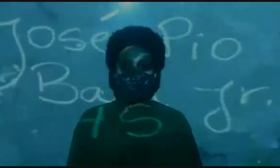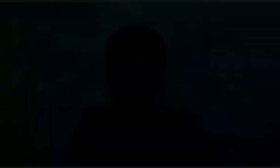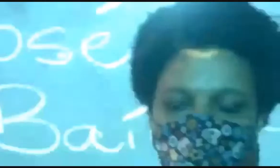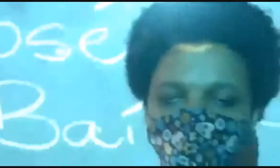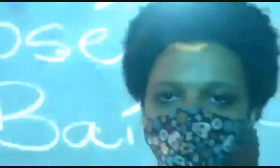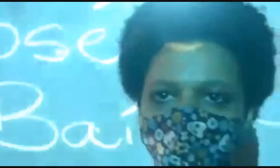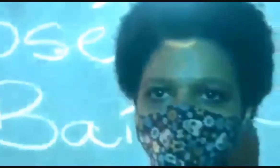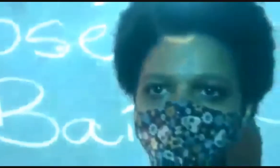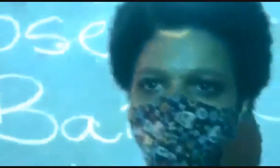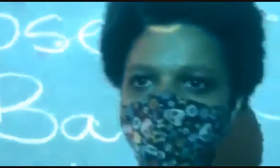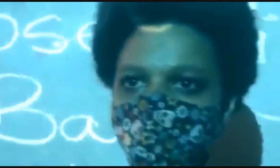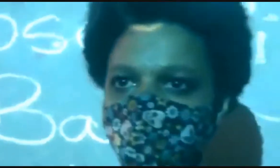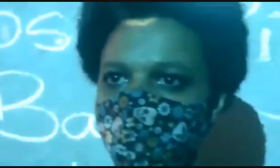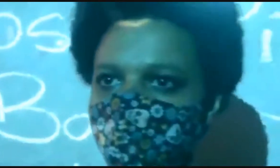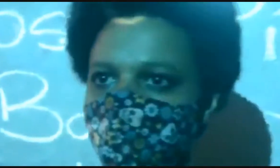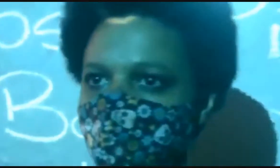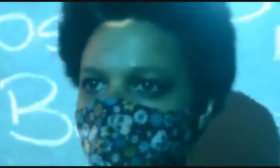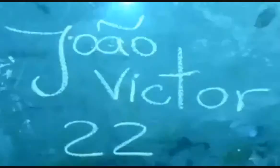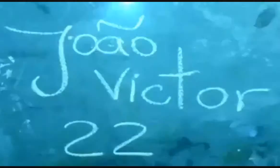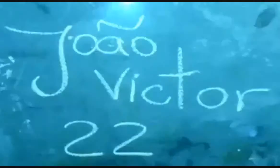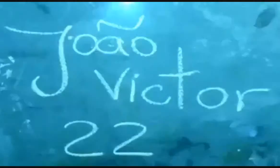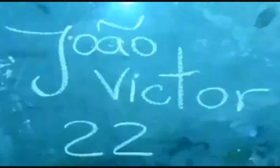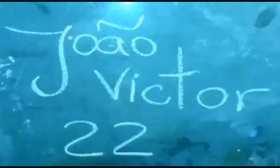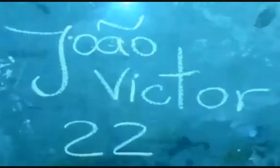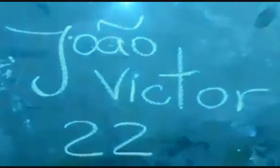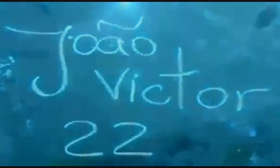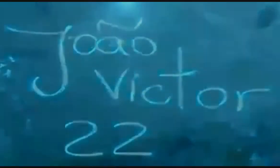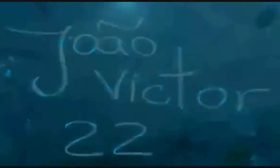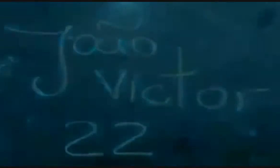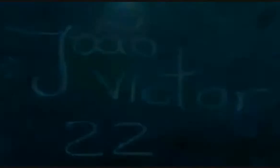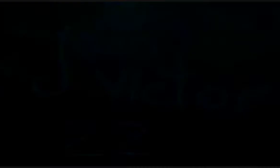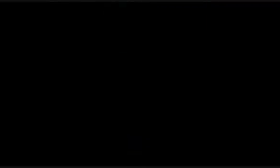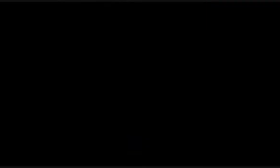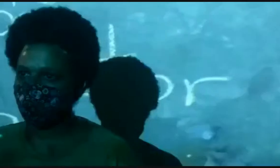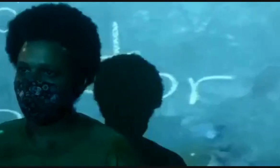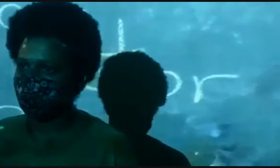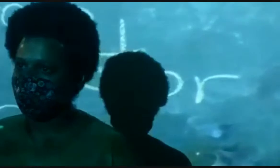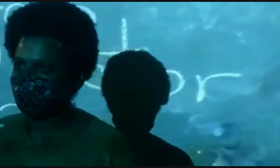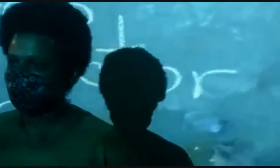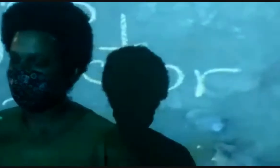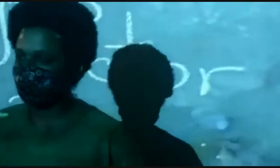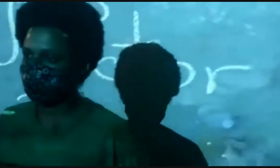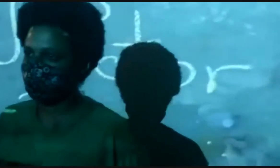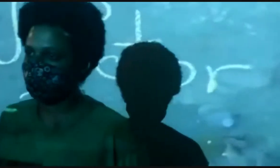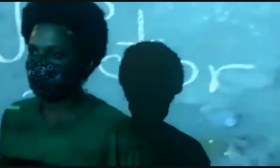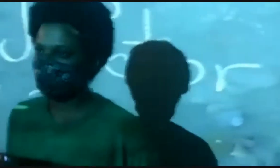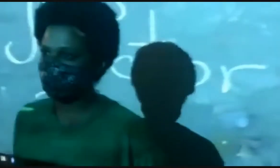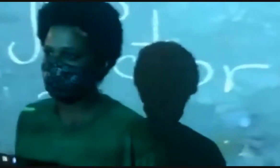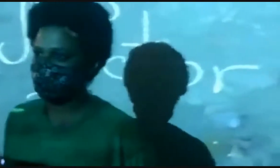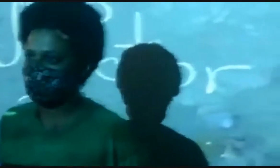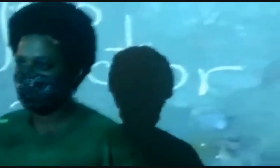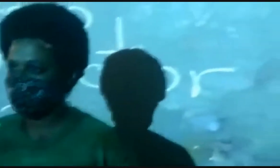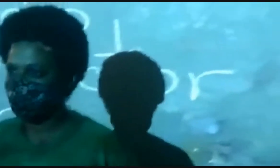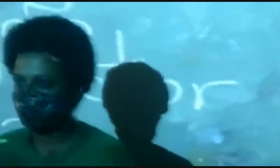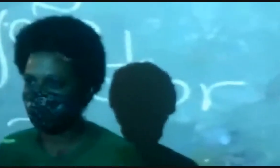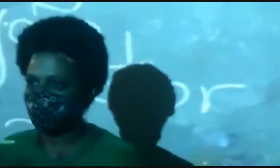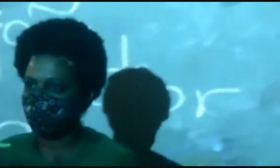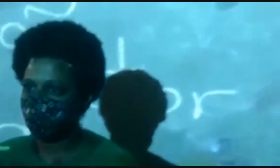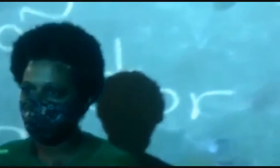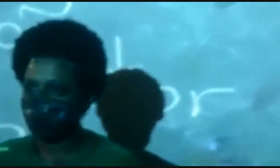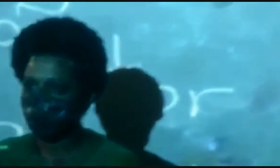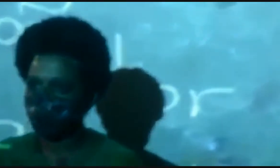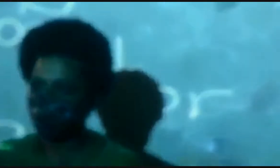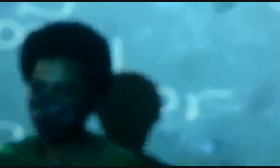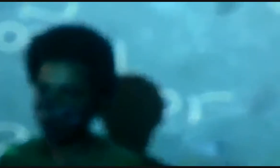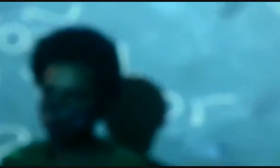com seu único bem, um barraco, sendo destruído pelo caveirão. Eu queria botar filtro da Amazônia,